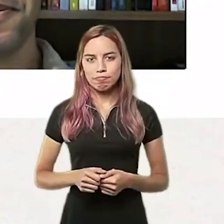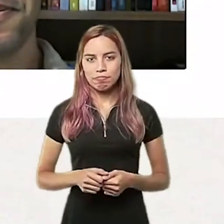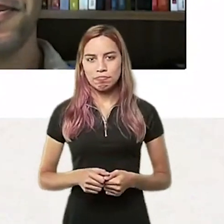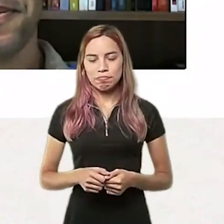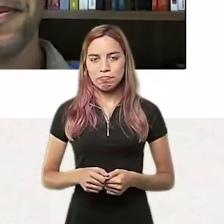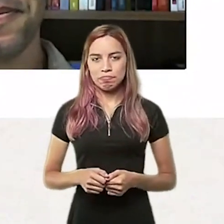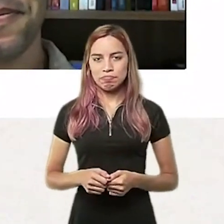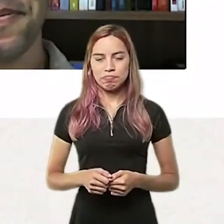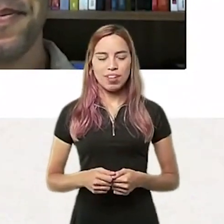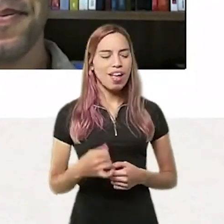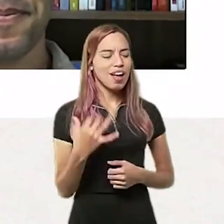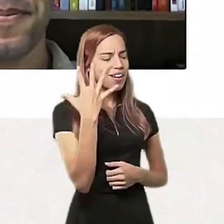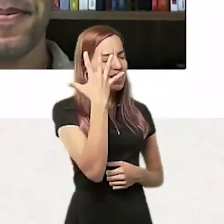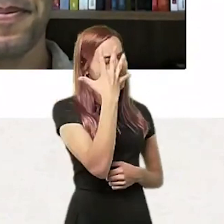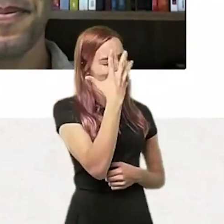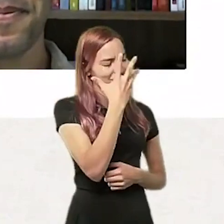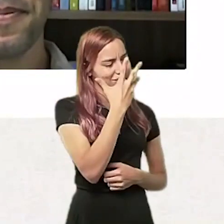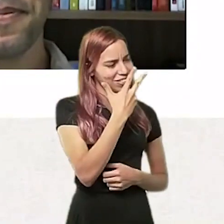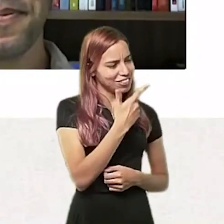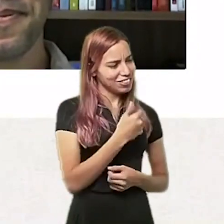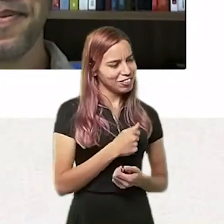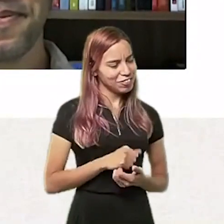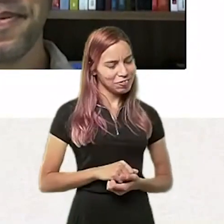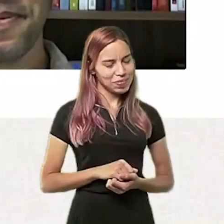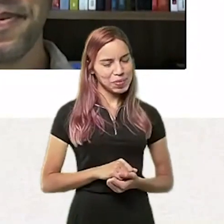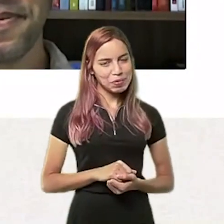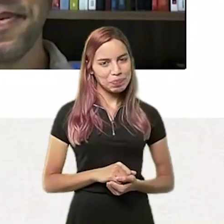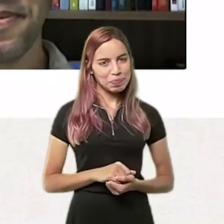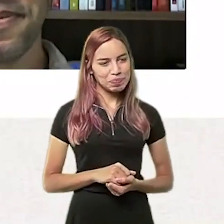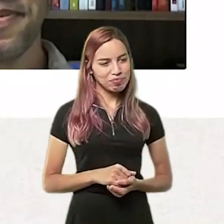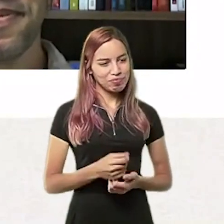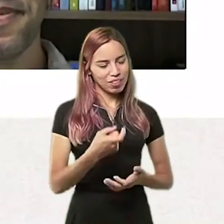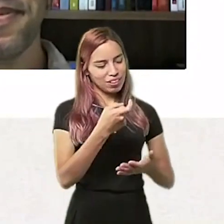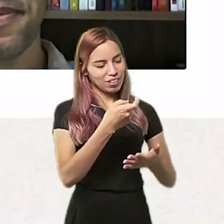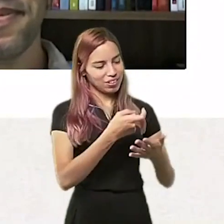Ah, é linda essa parte desse texto.